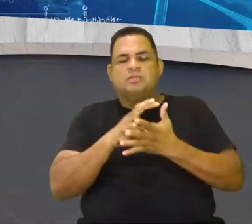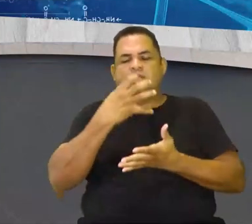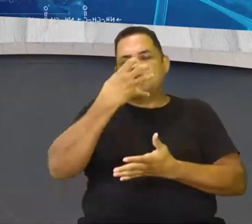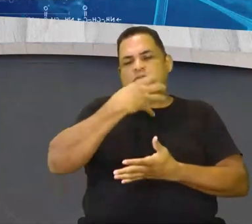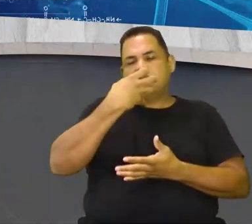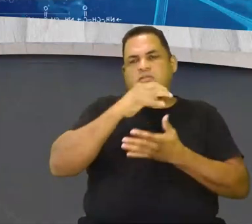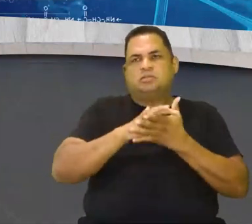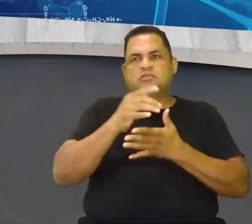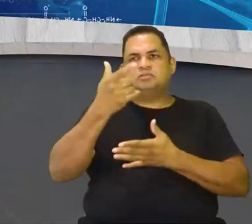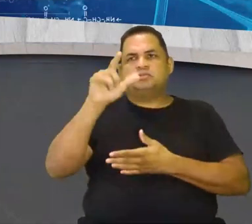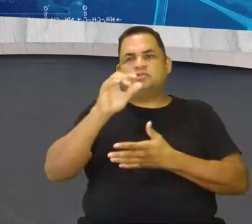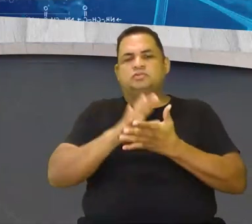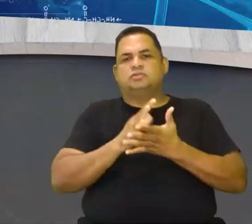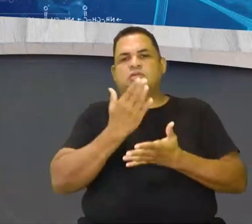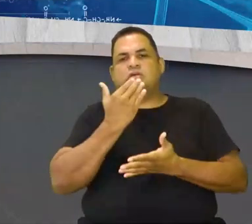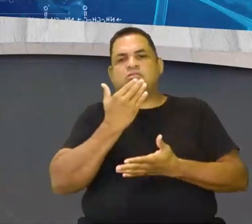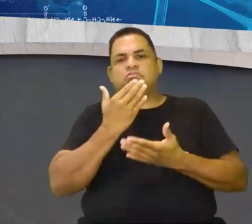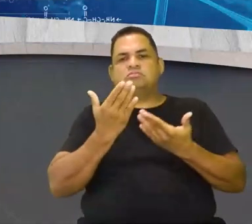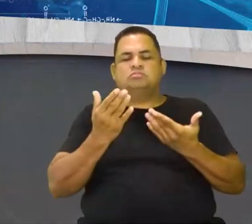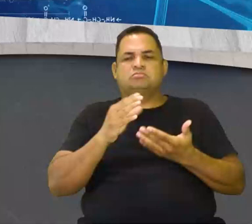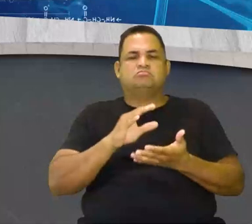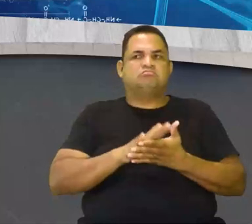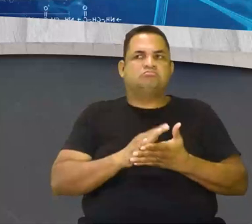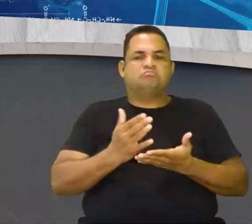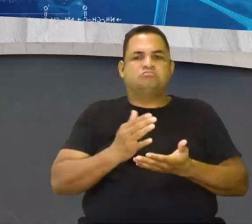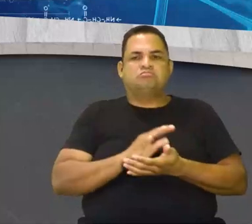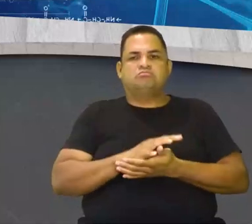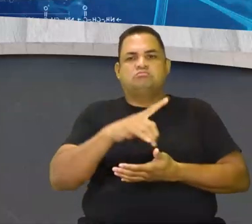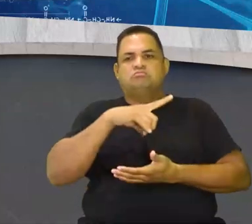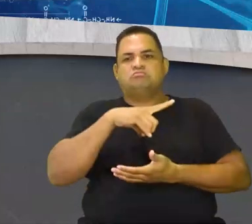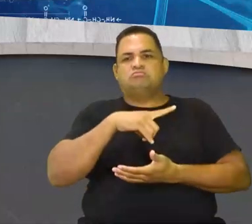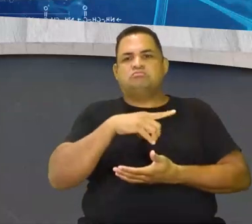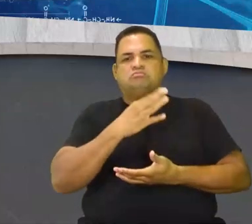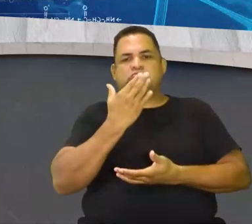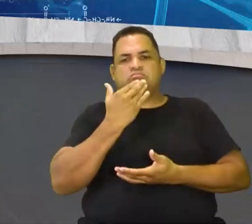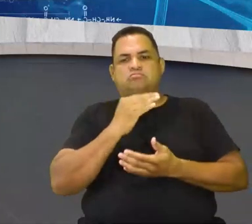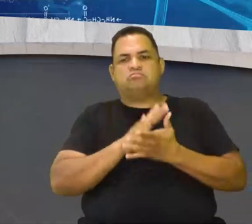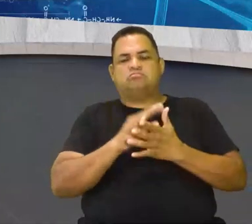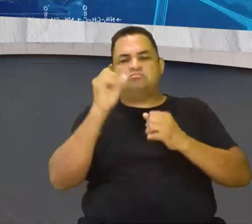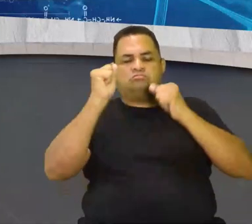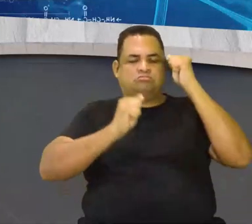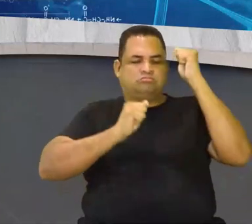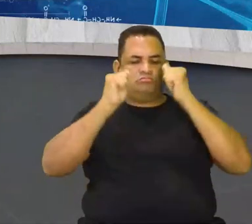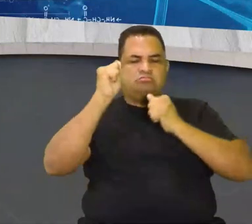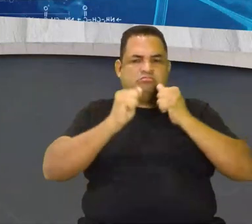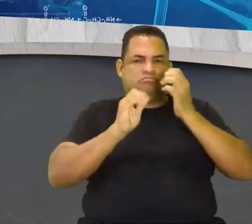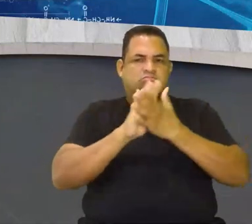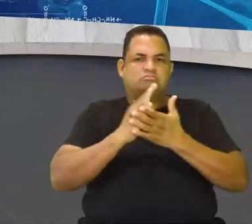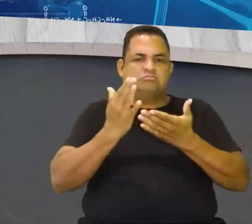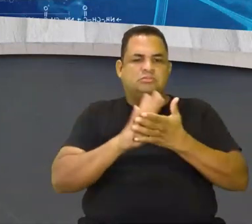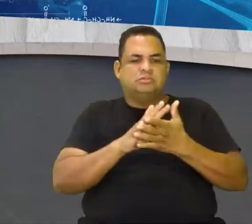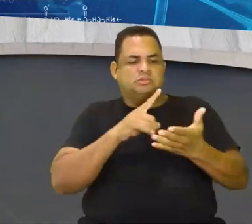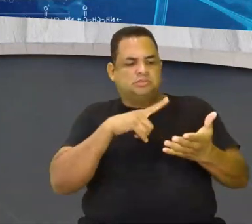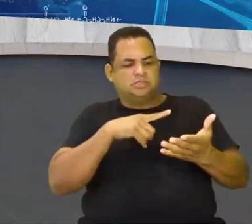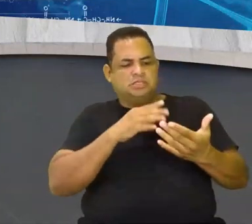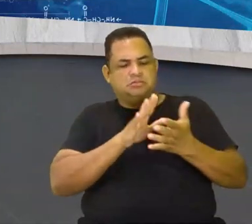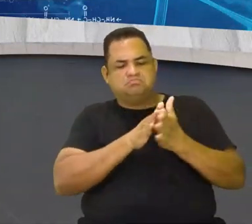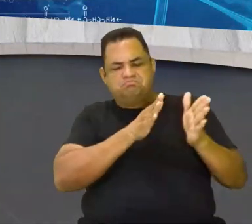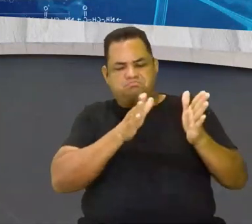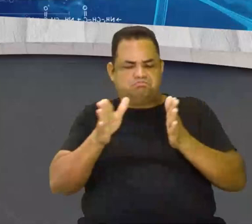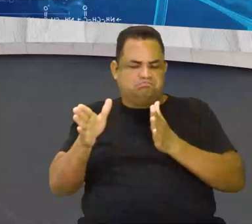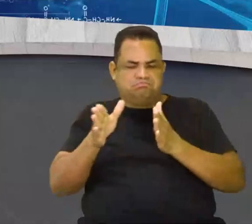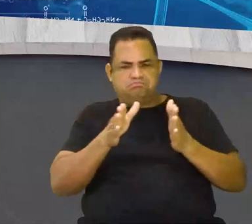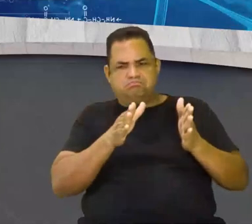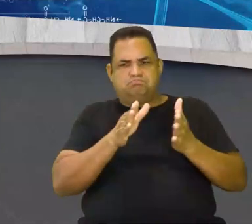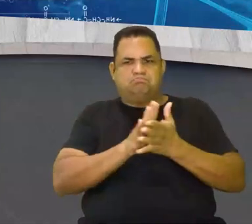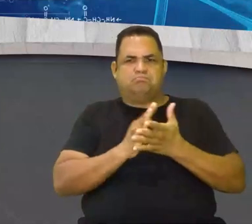ou algum outro tipo de alimento que já tem um tempo ali, temos alimentos que são industrializados, que eles já vêm com a data de validade. Alguns